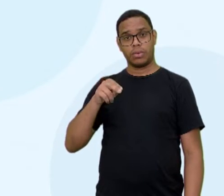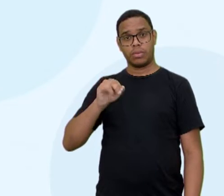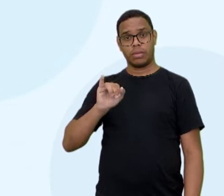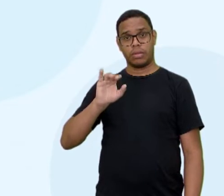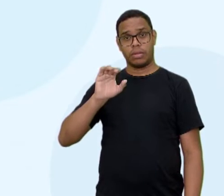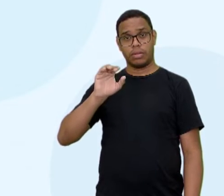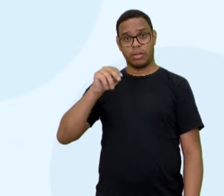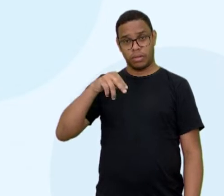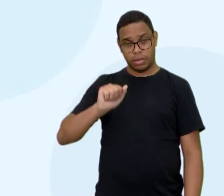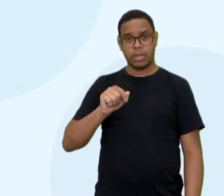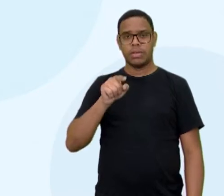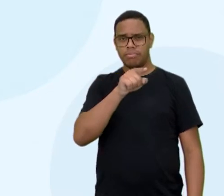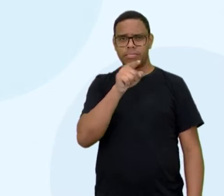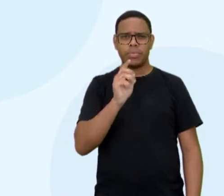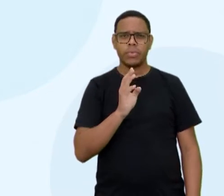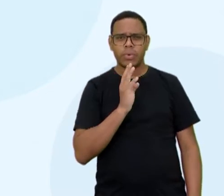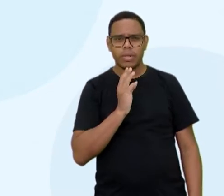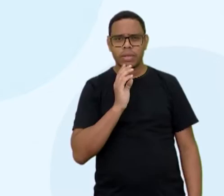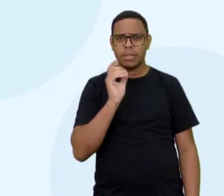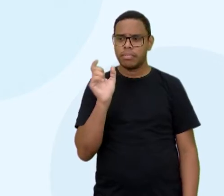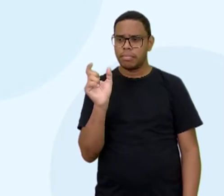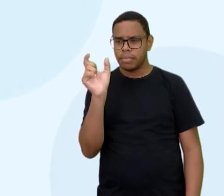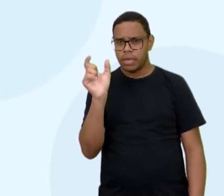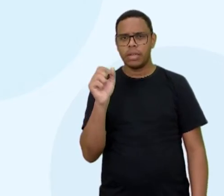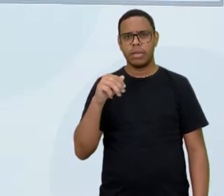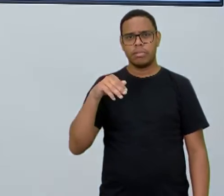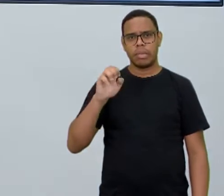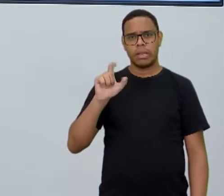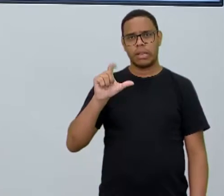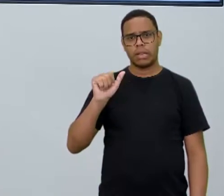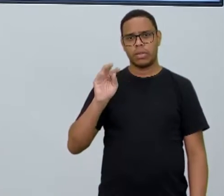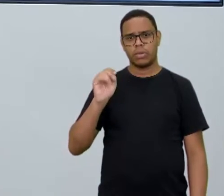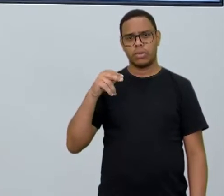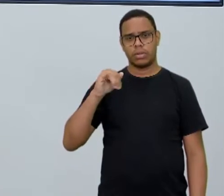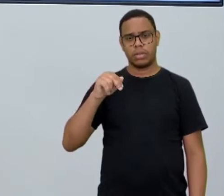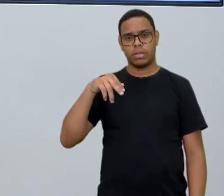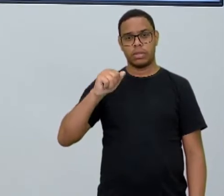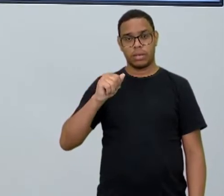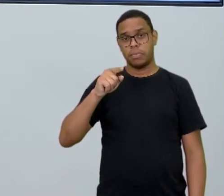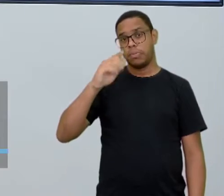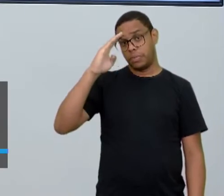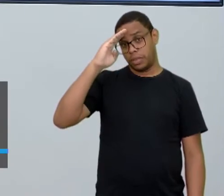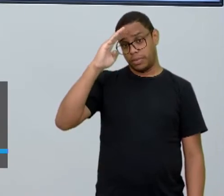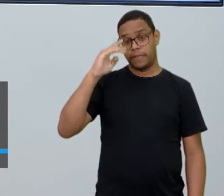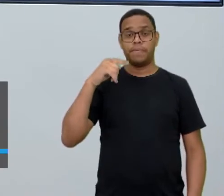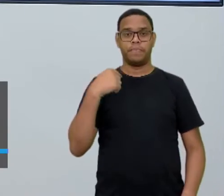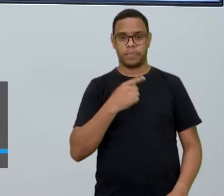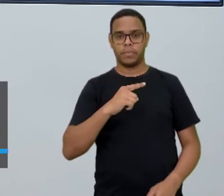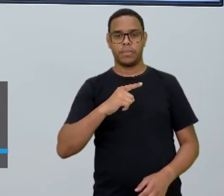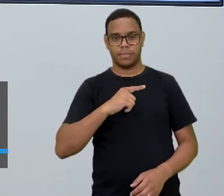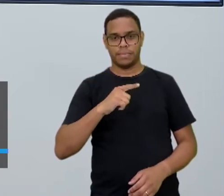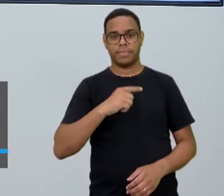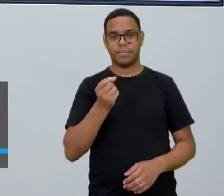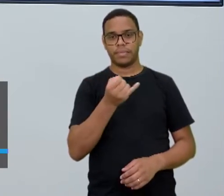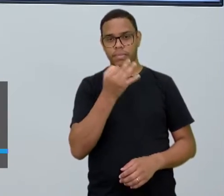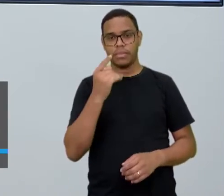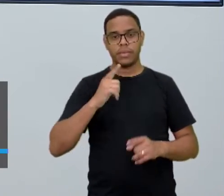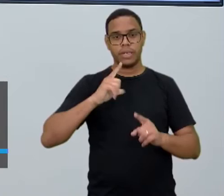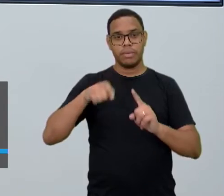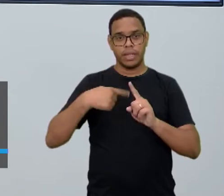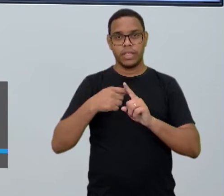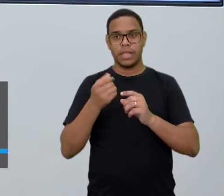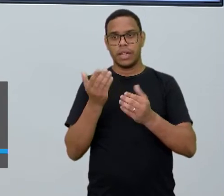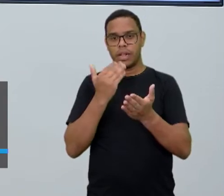Alguns de vocês já escutaram provavelmente falar da melatonina, principalmente, né, porque a gente tem aí, né, alguns